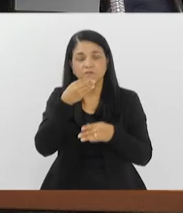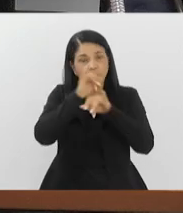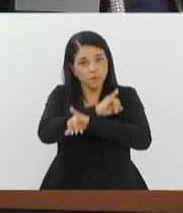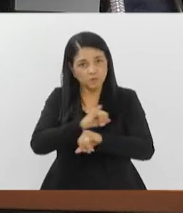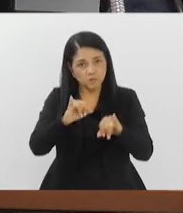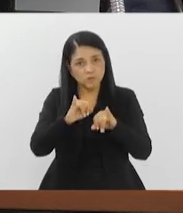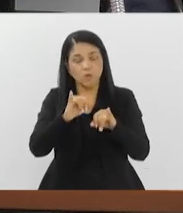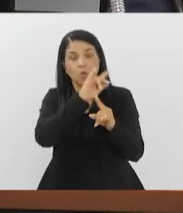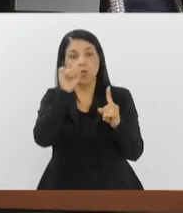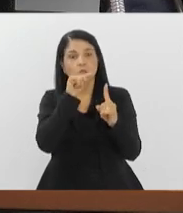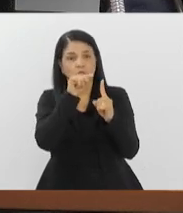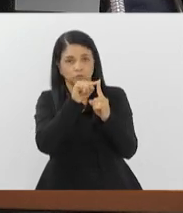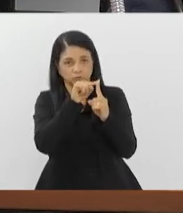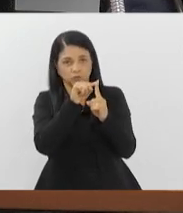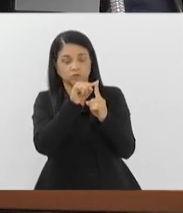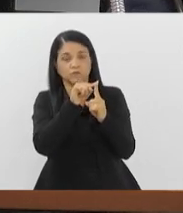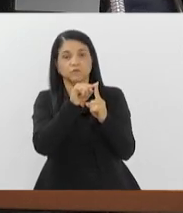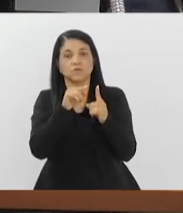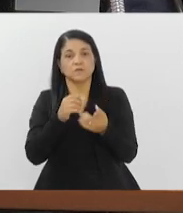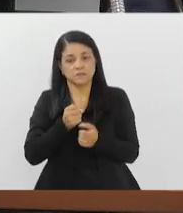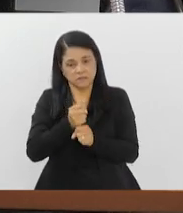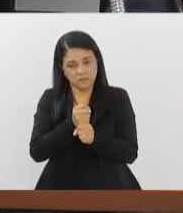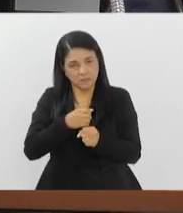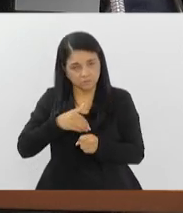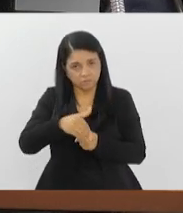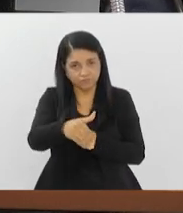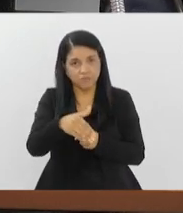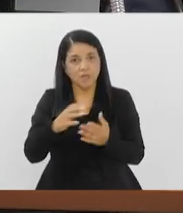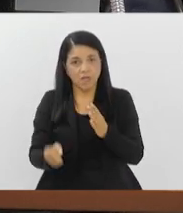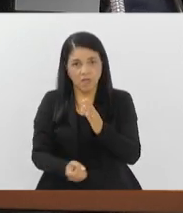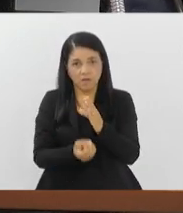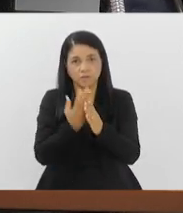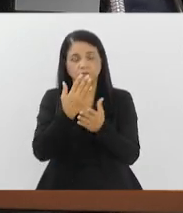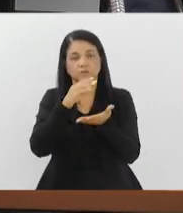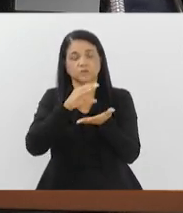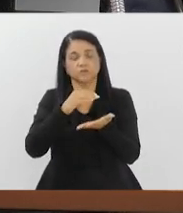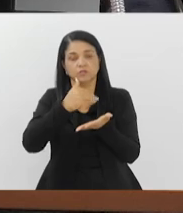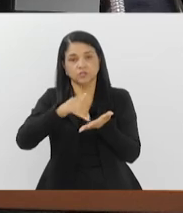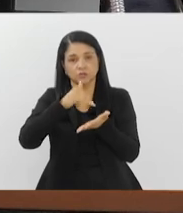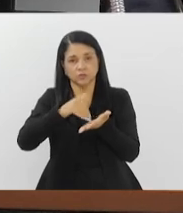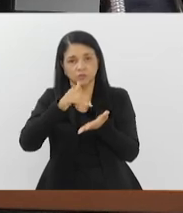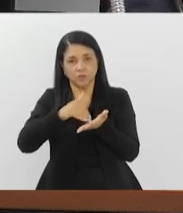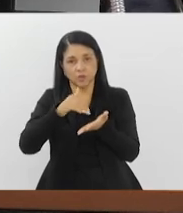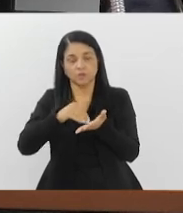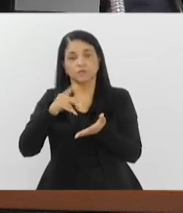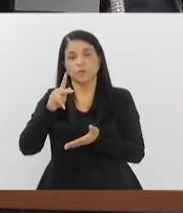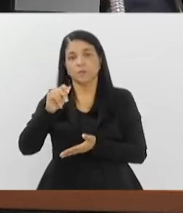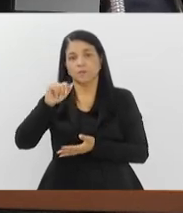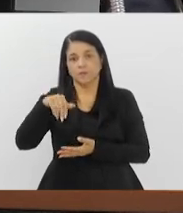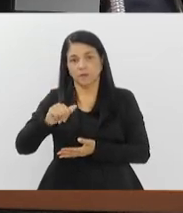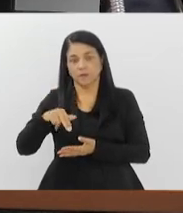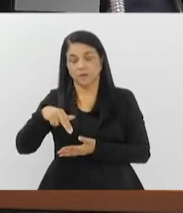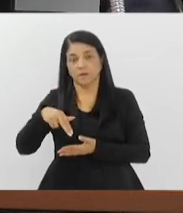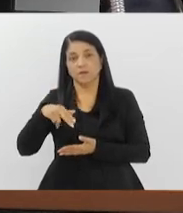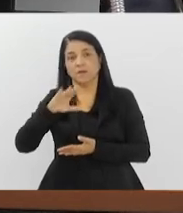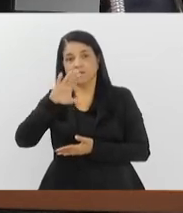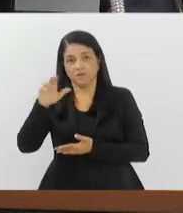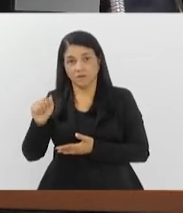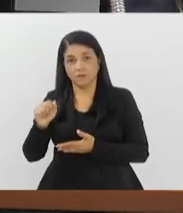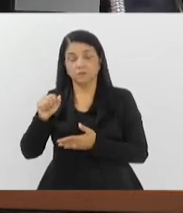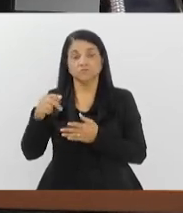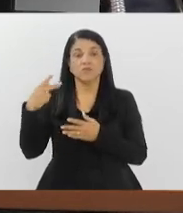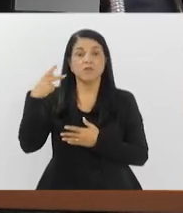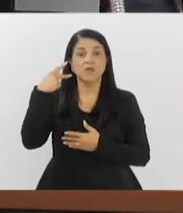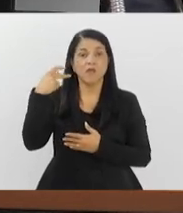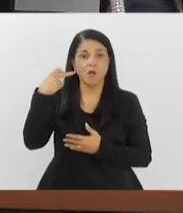anunciar que um dos objetivos para este ano é a abertura do escritório do Conselho Pan-Africano em Angola. Por se tratar de um